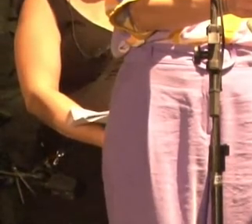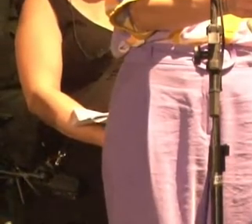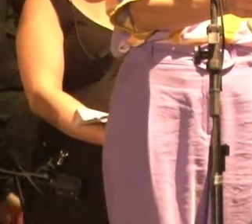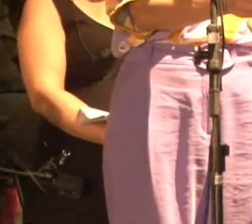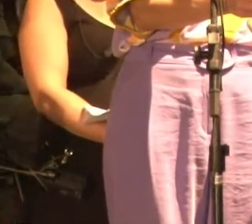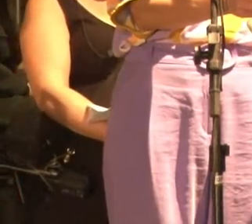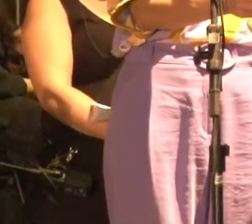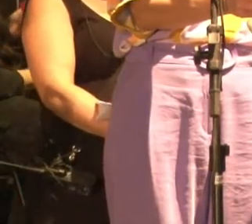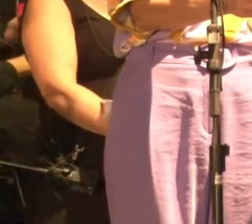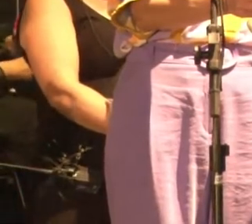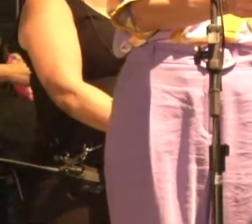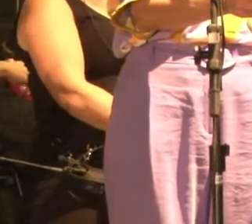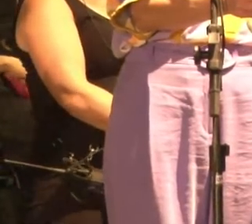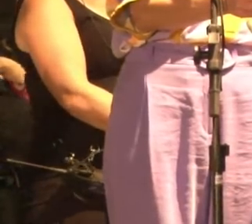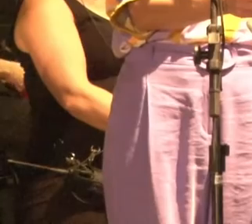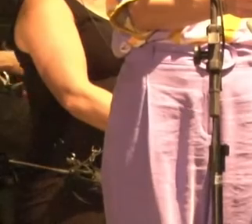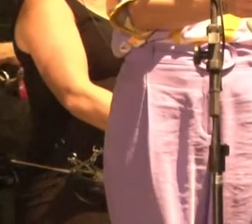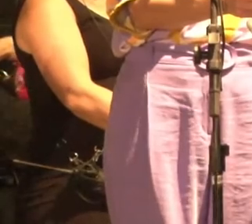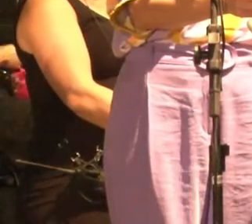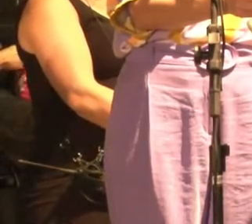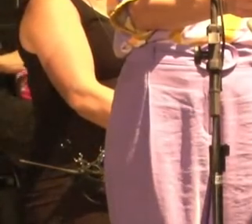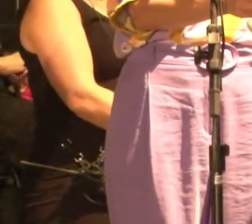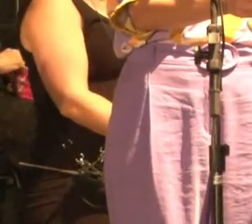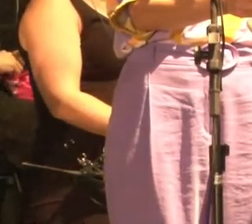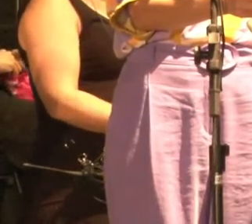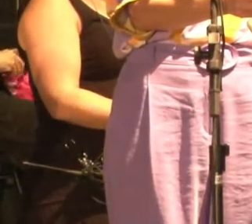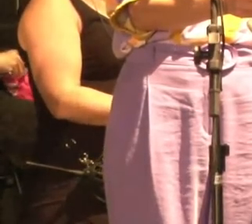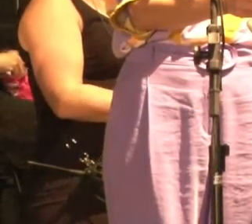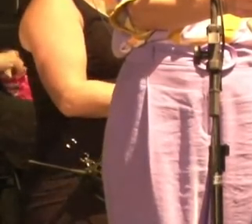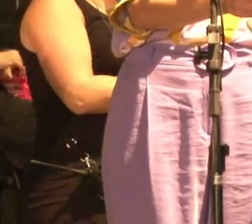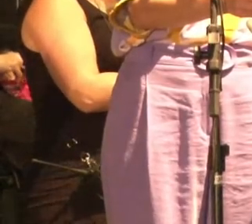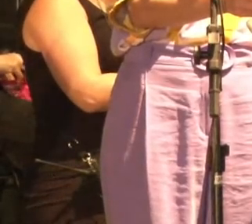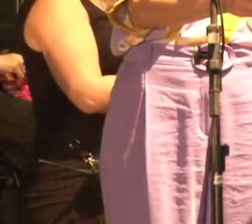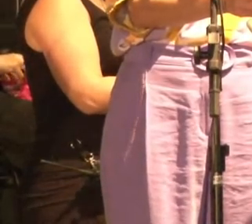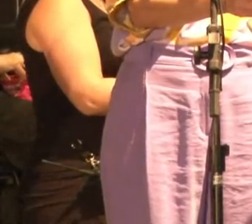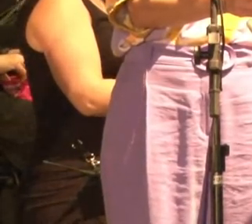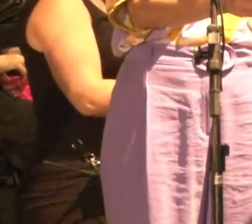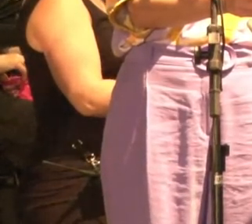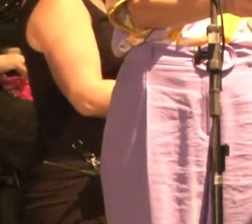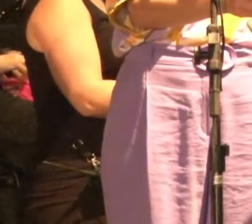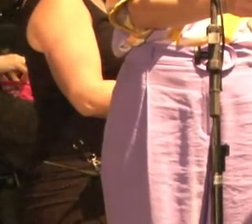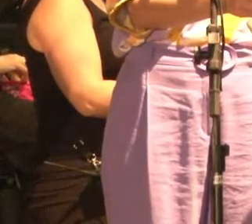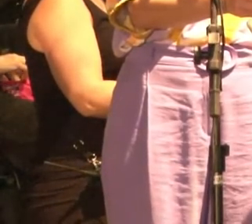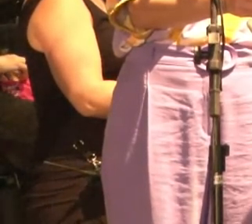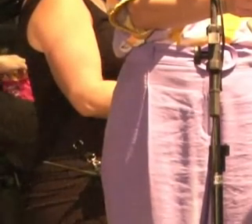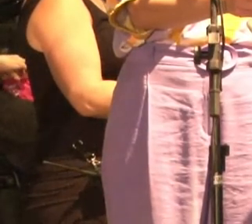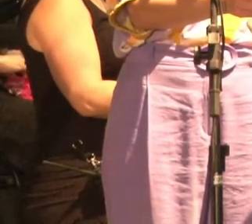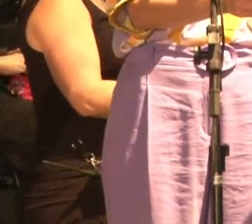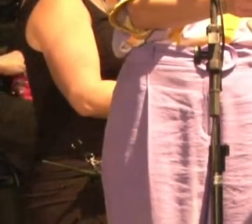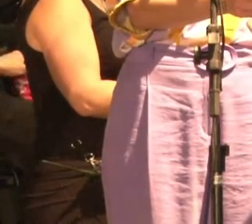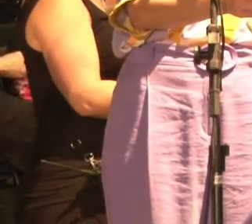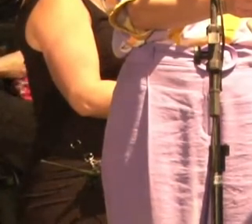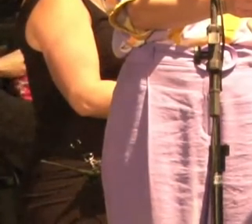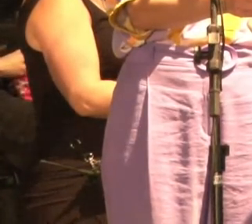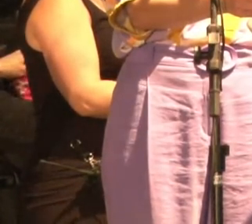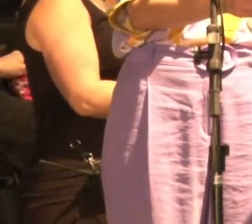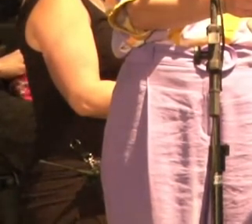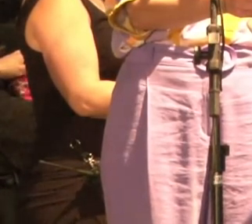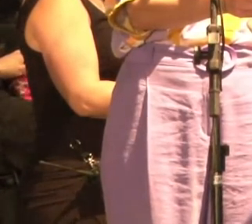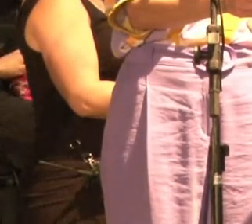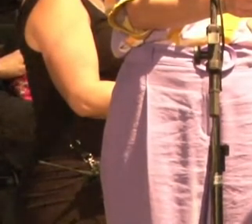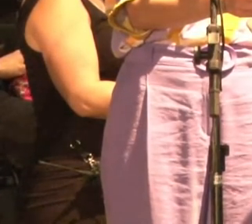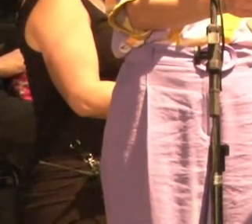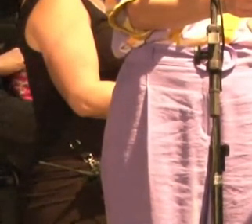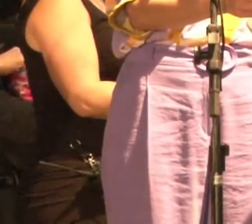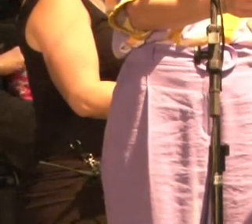em busca de novos territórios para os cultivos. Vindimeiras e vestais celebram a